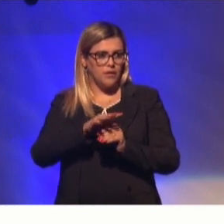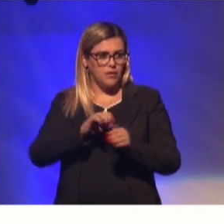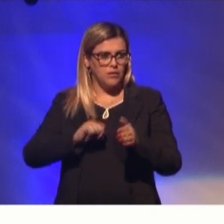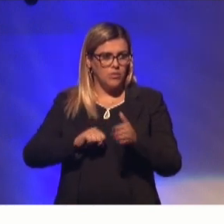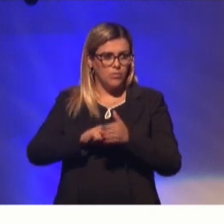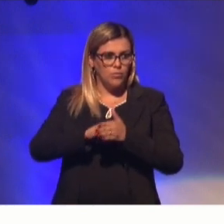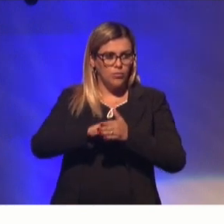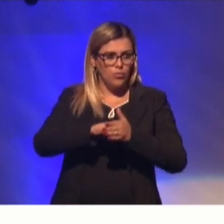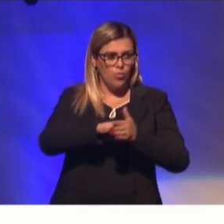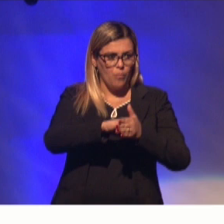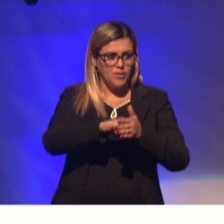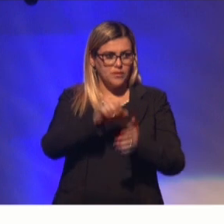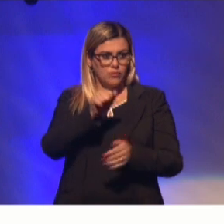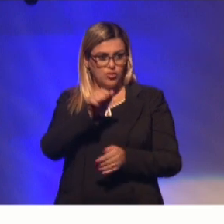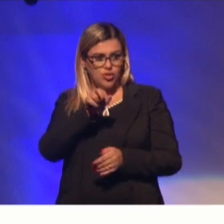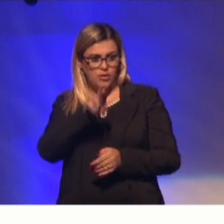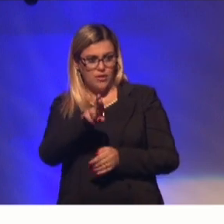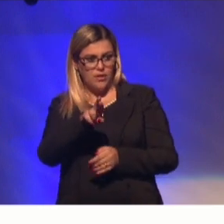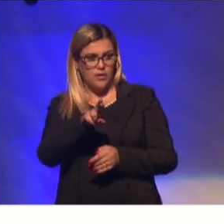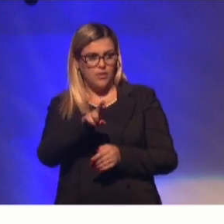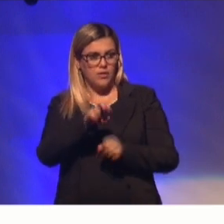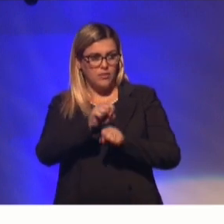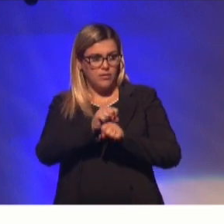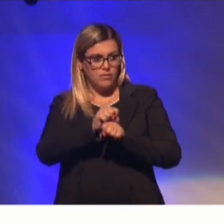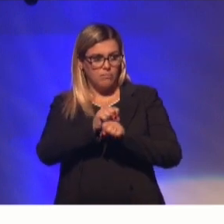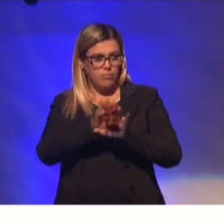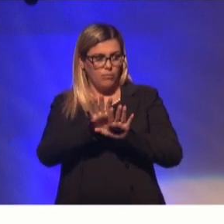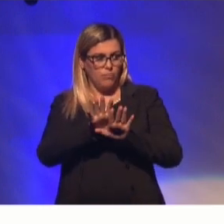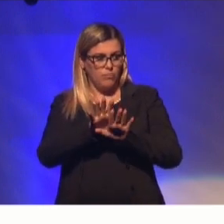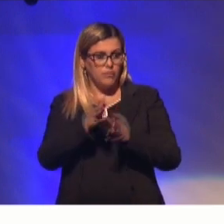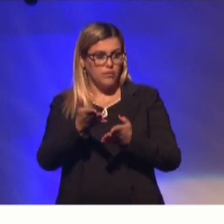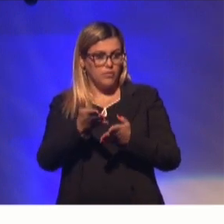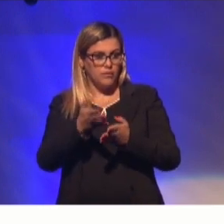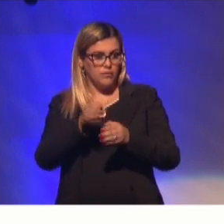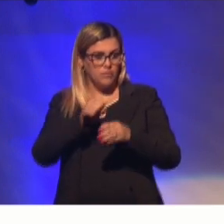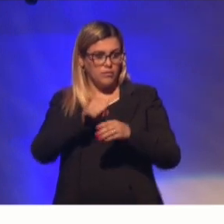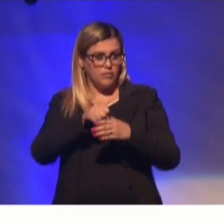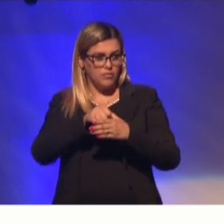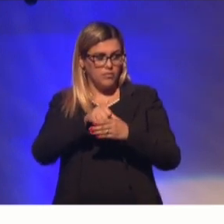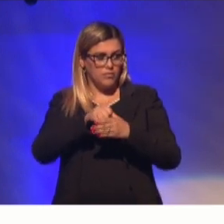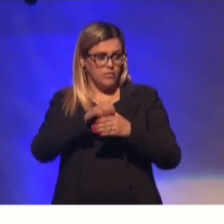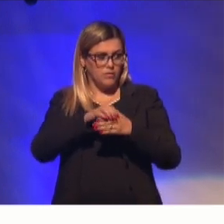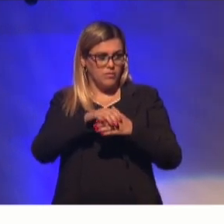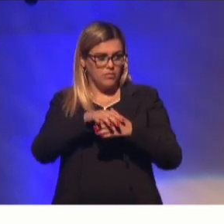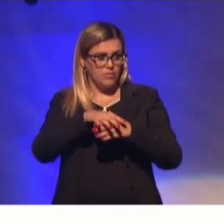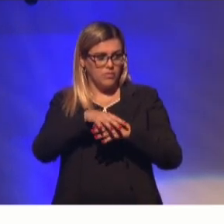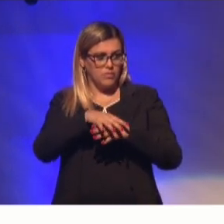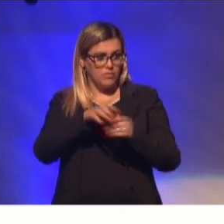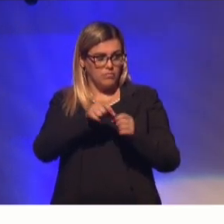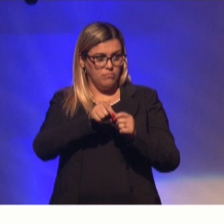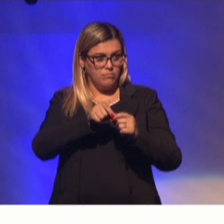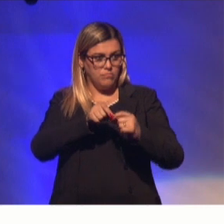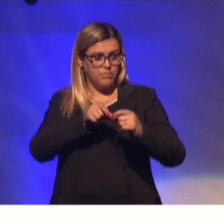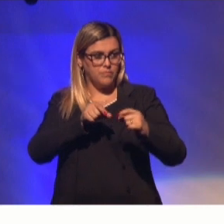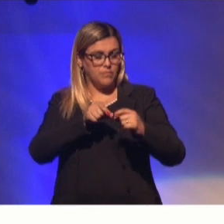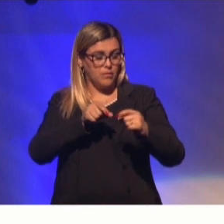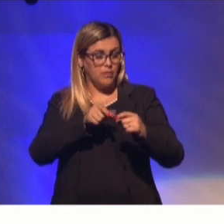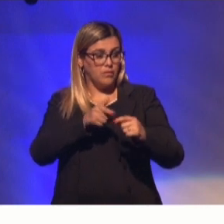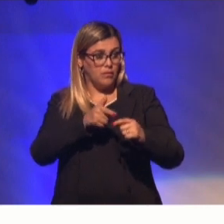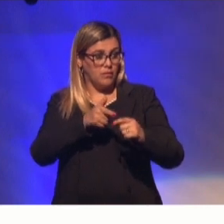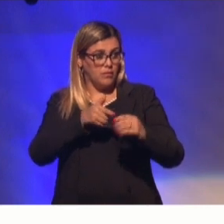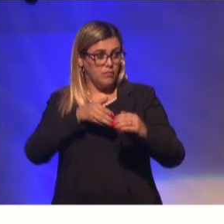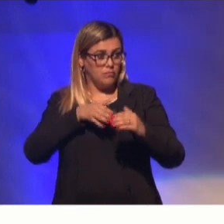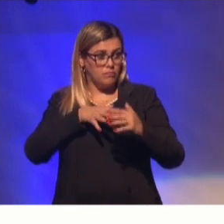compressão de ar comprimido, uma explosão de ar comprimido que passa por uma pistola, e com isso